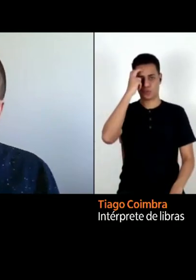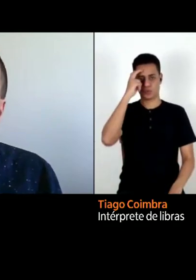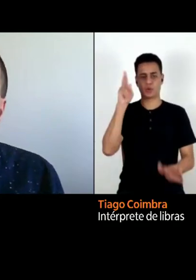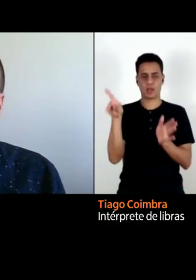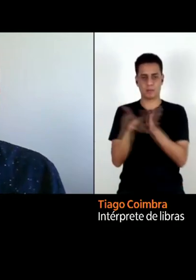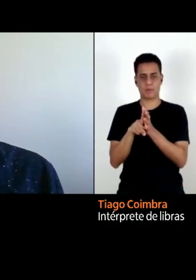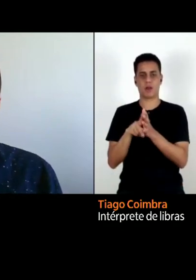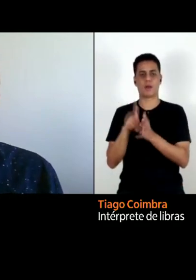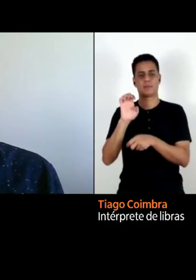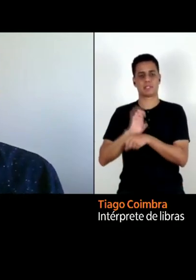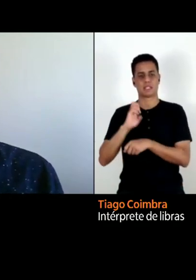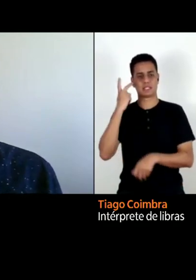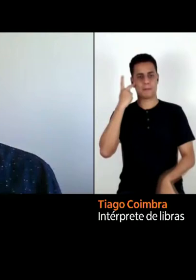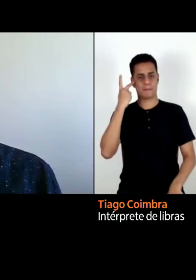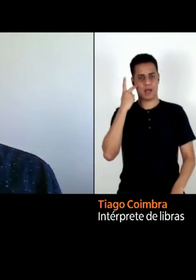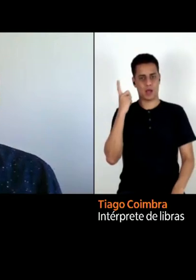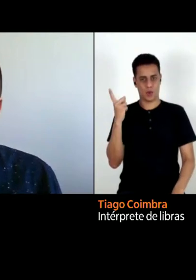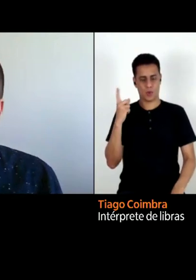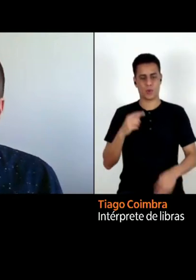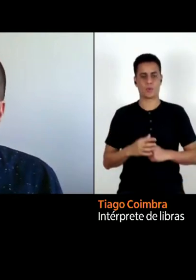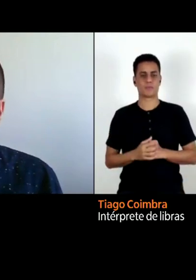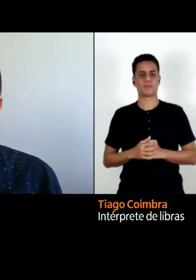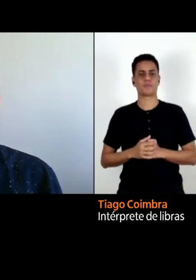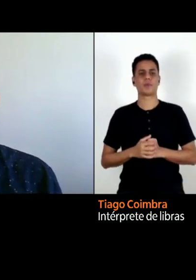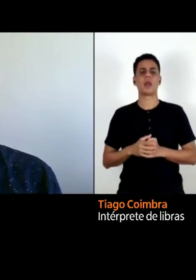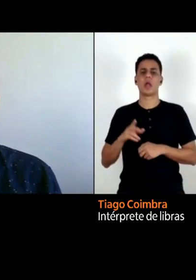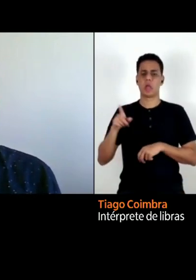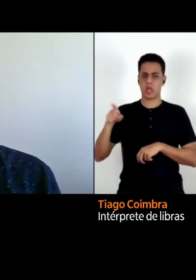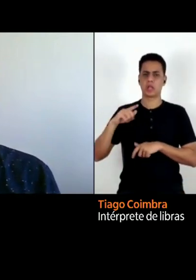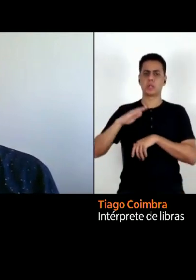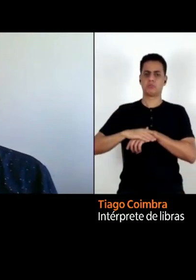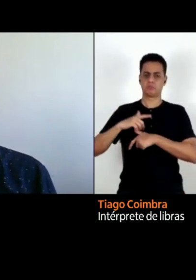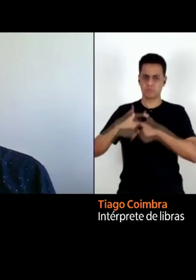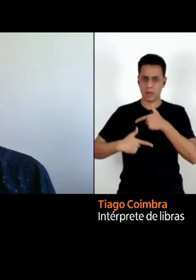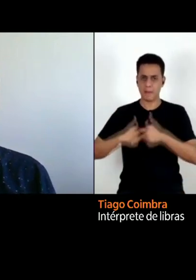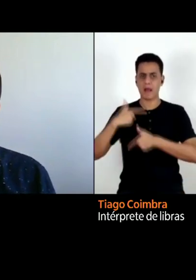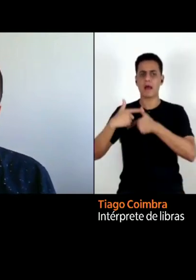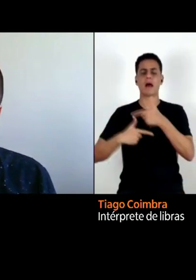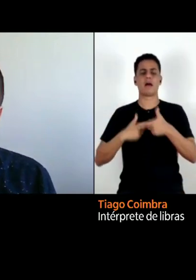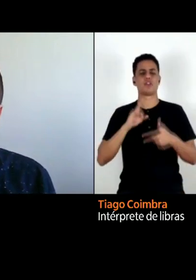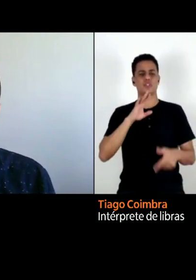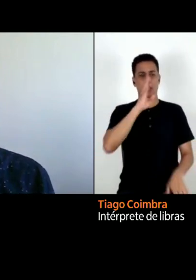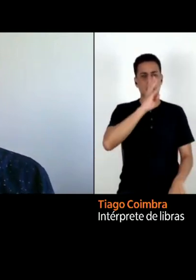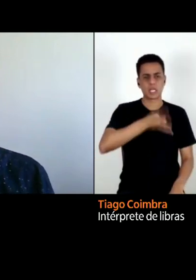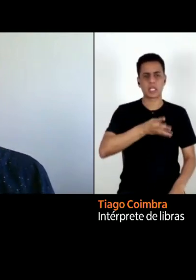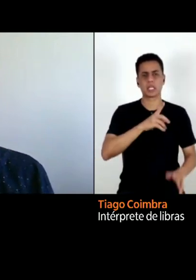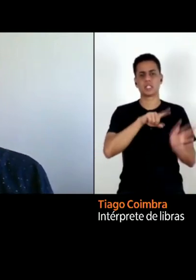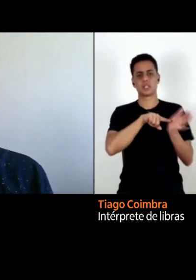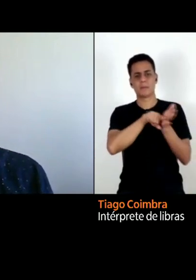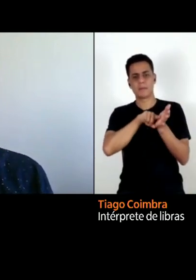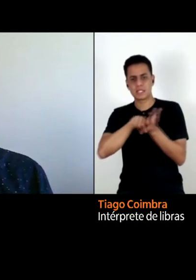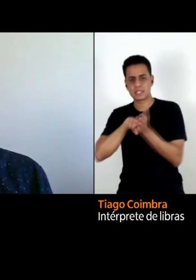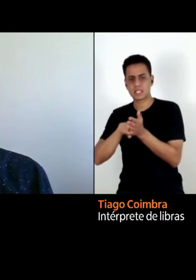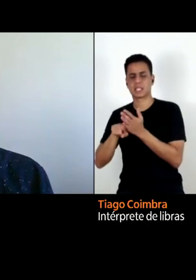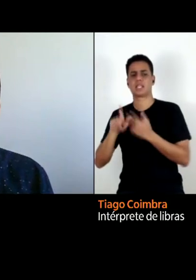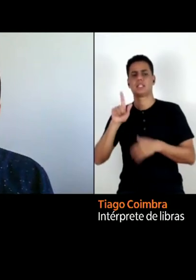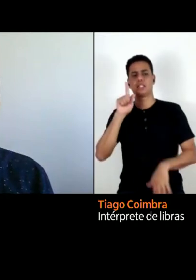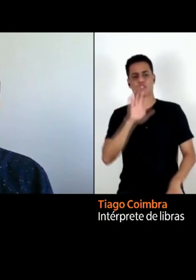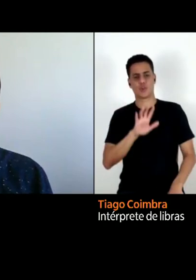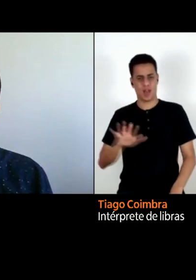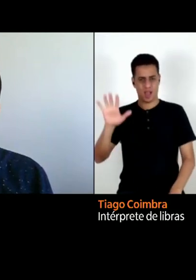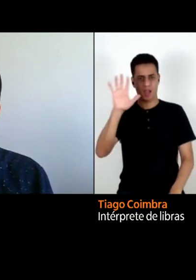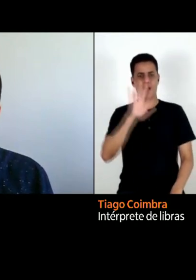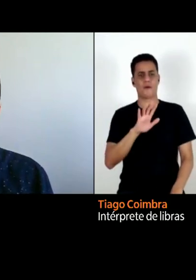Por sua atuação em diversas frentes, para além da crítica, da pesquisa e da historiografia, por exemplo, seu nome